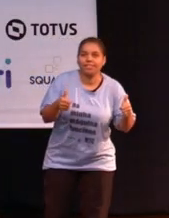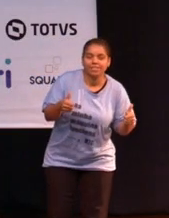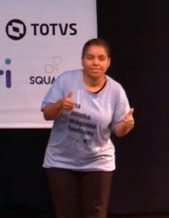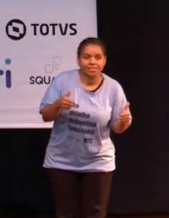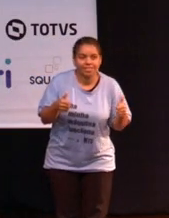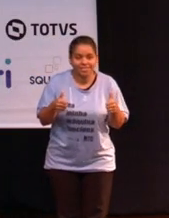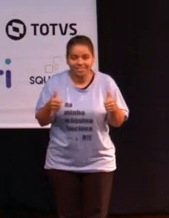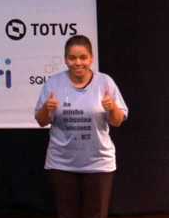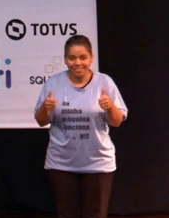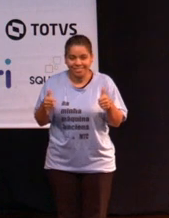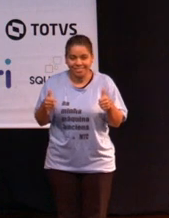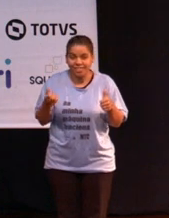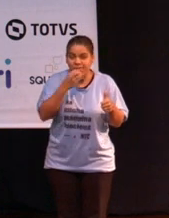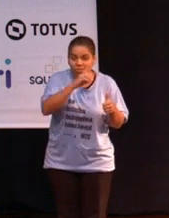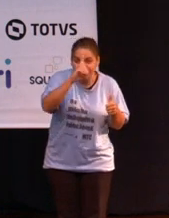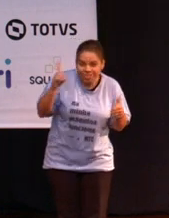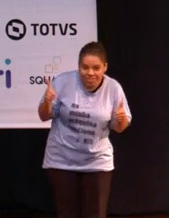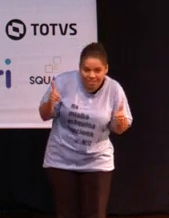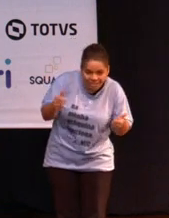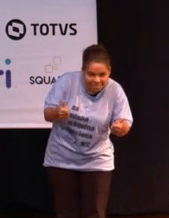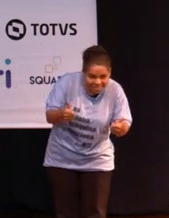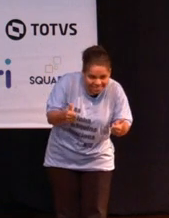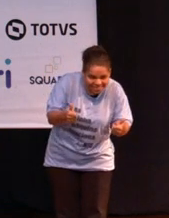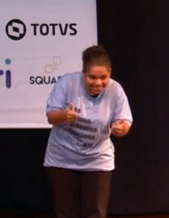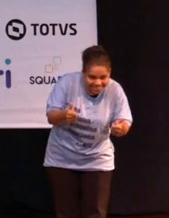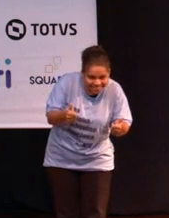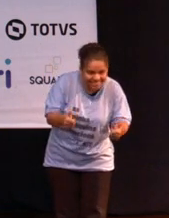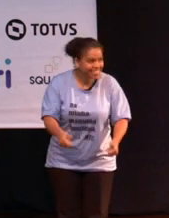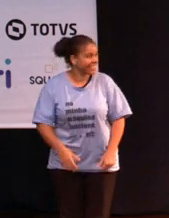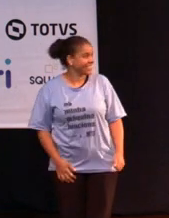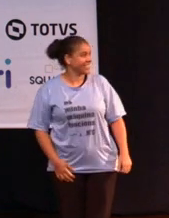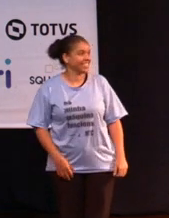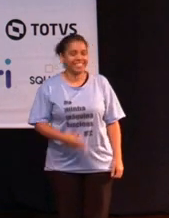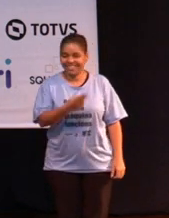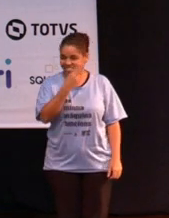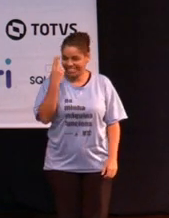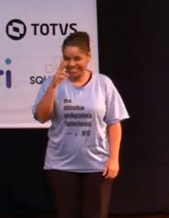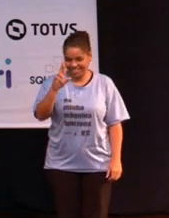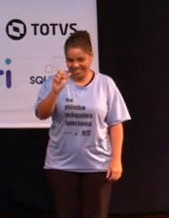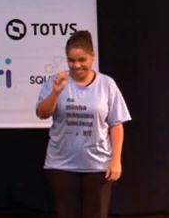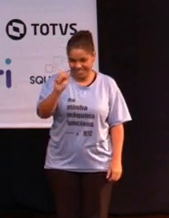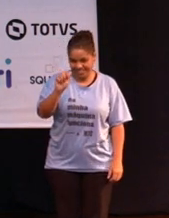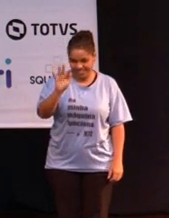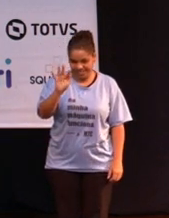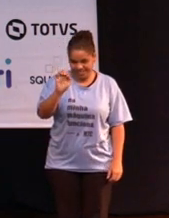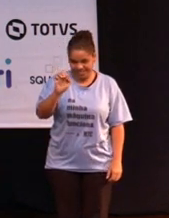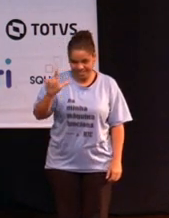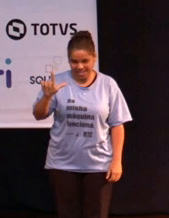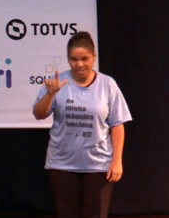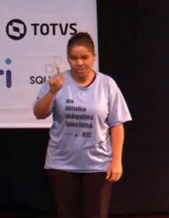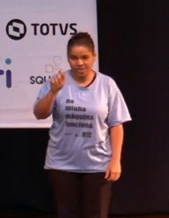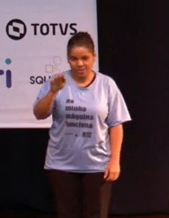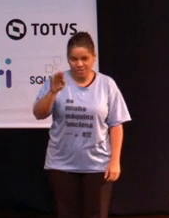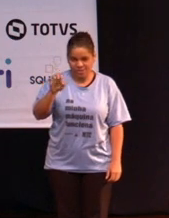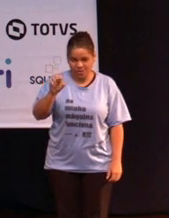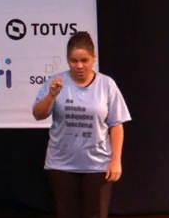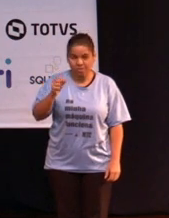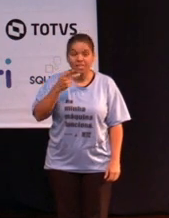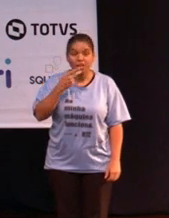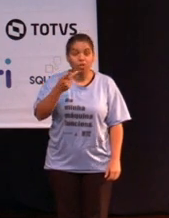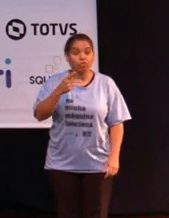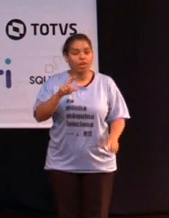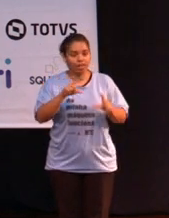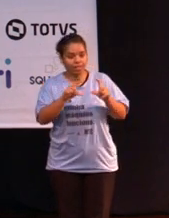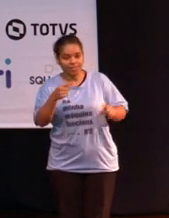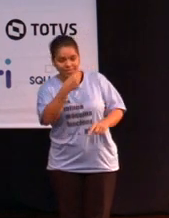é bom dia pessoal então meu nome é rafael gomes né eu vou falar sobre sobre isso é